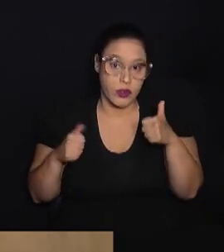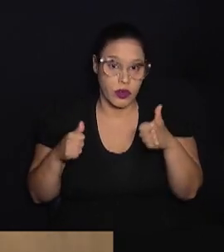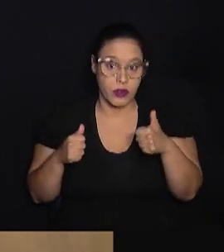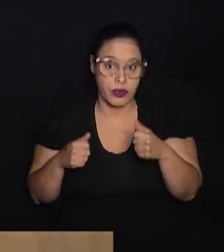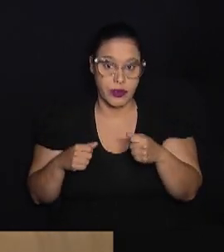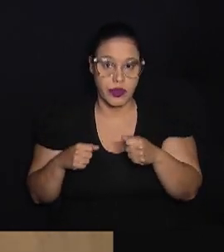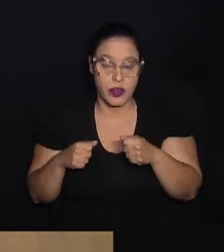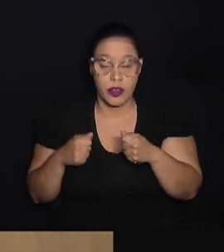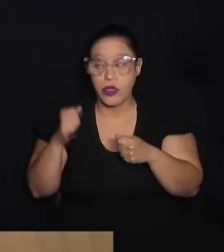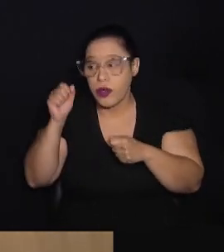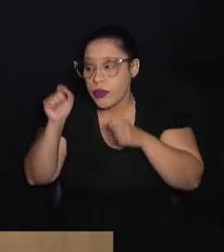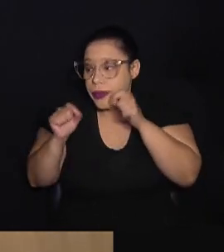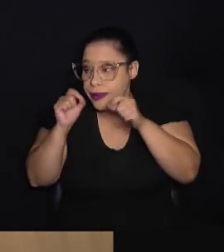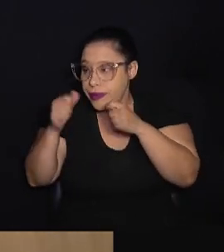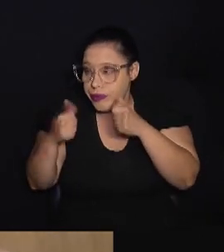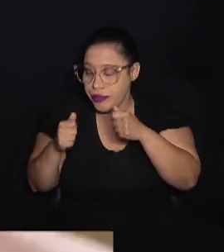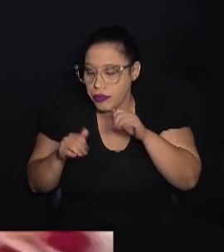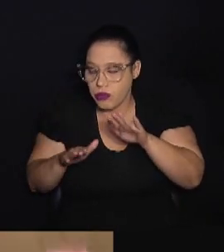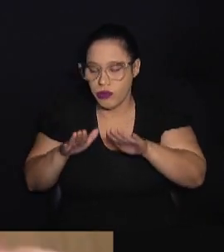você precisa é